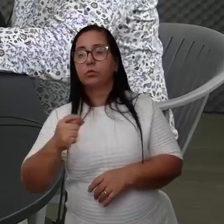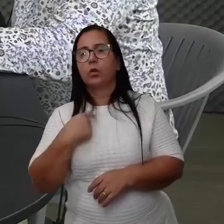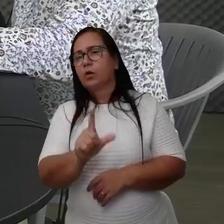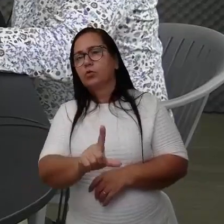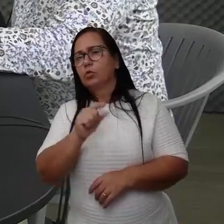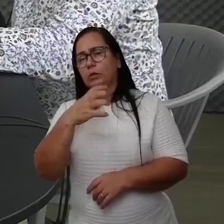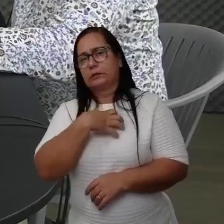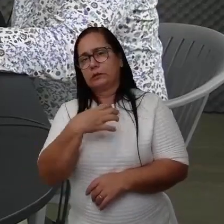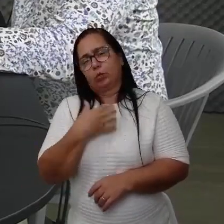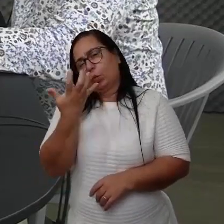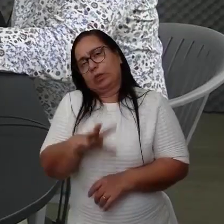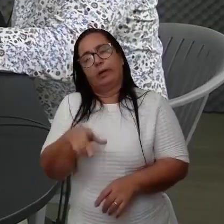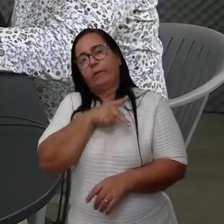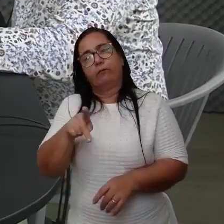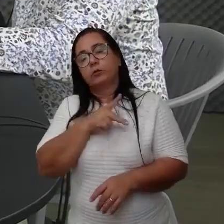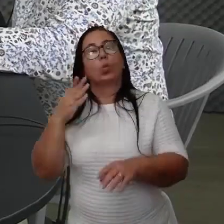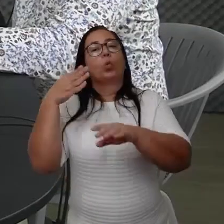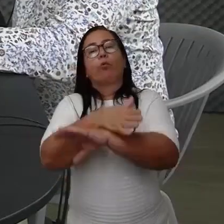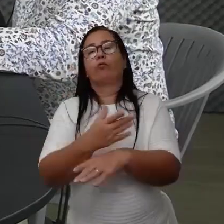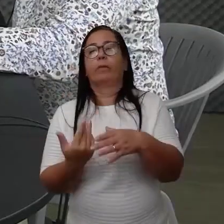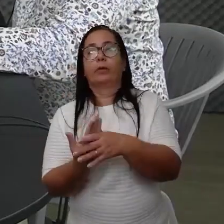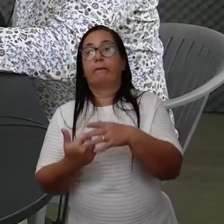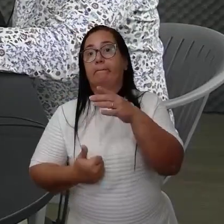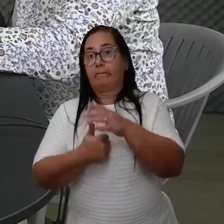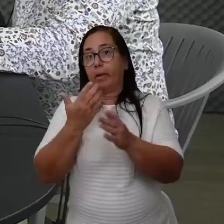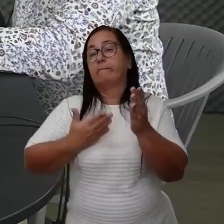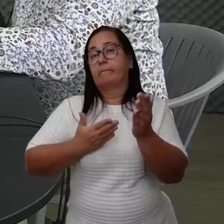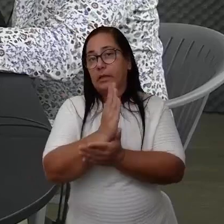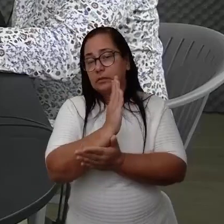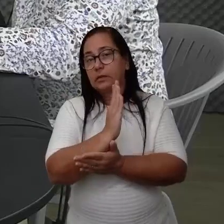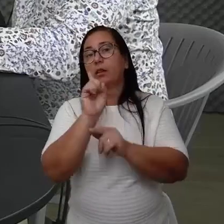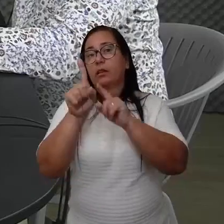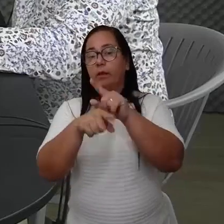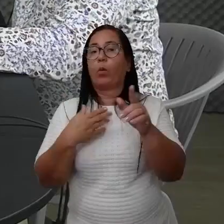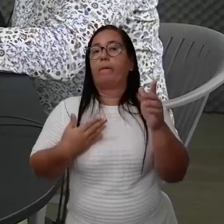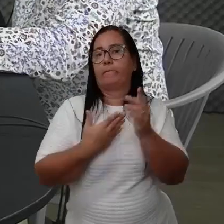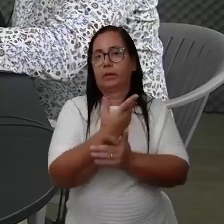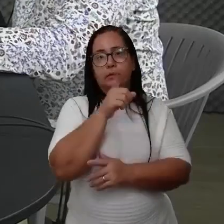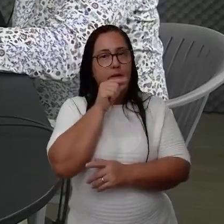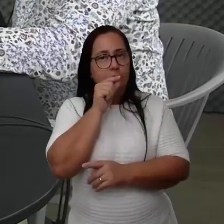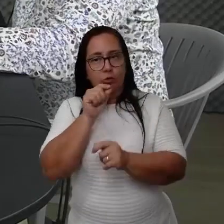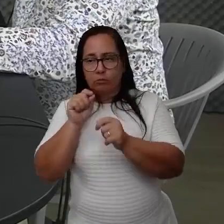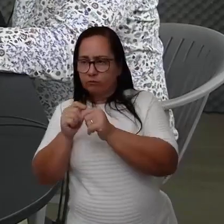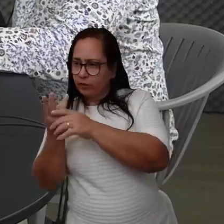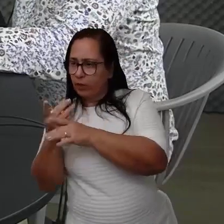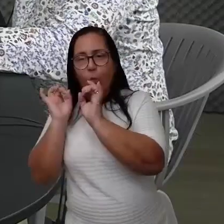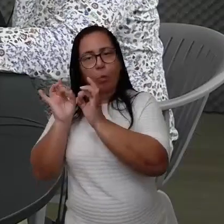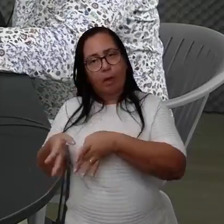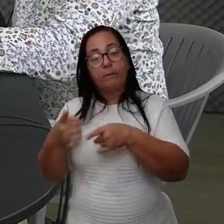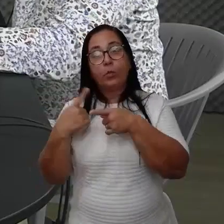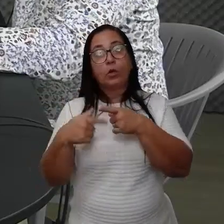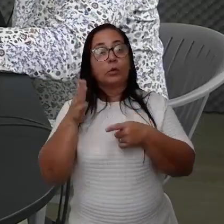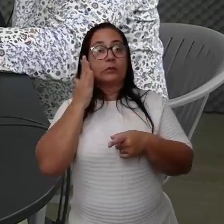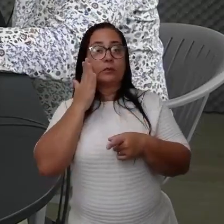sentido. Eu não queria ser professora, então não fui para a Federal. Passei na primeira etapa, depois passei na Católica e não fiz mais a segunda etapa da Federal, porque eu